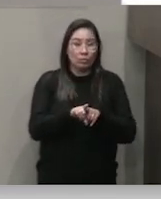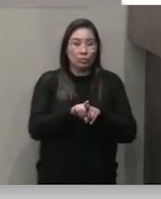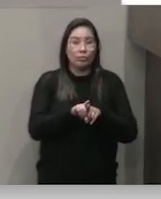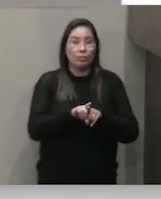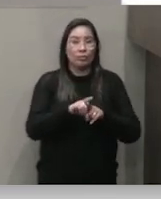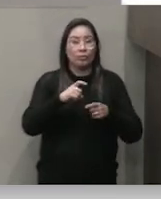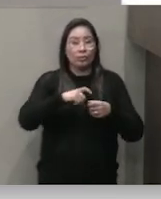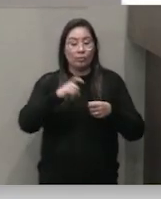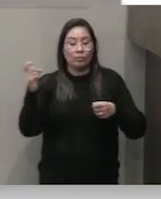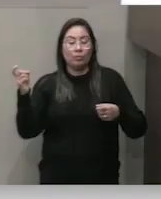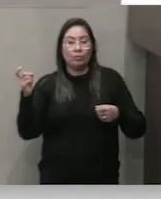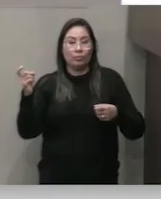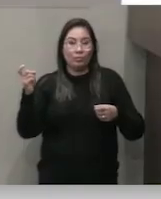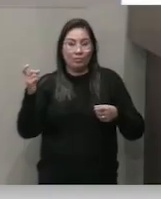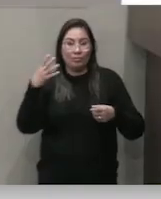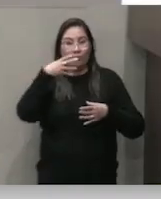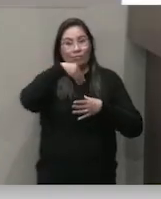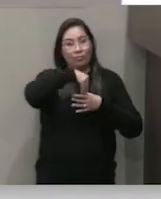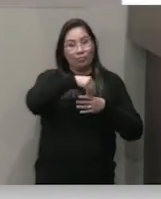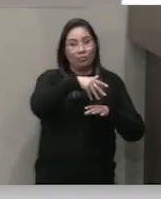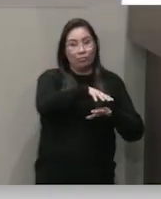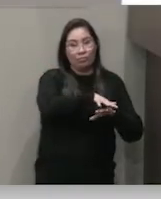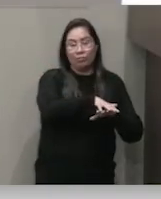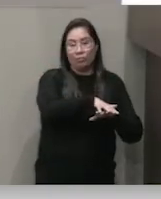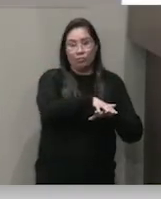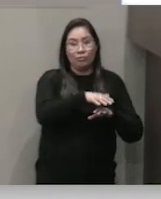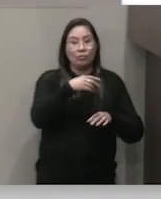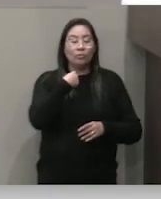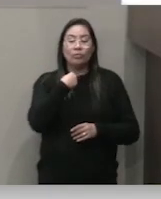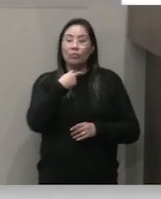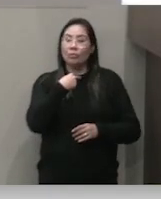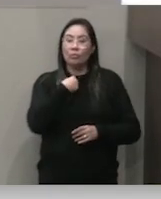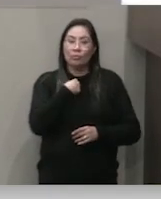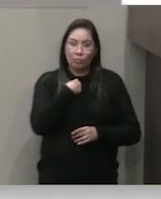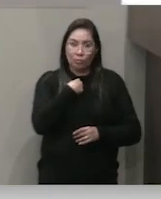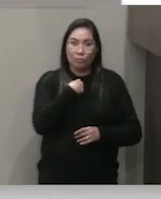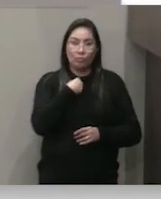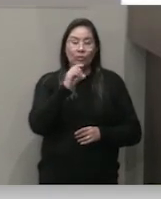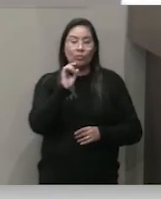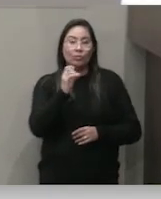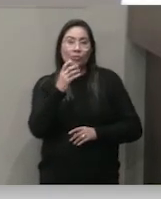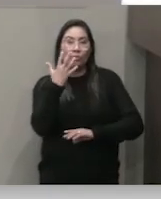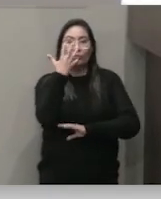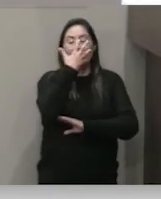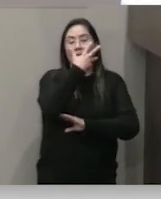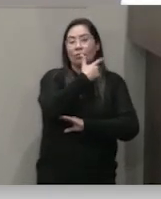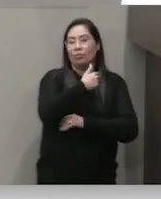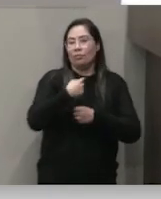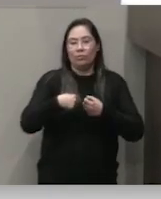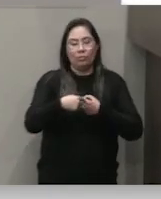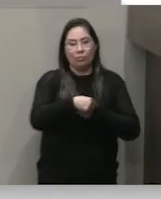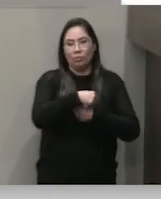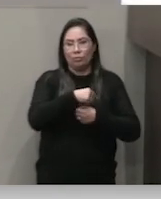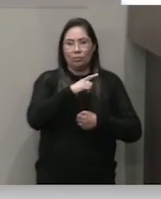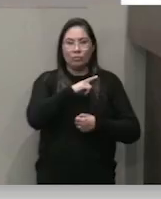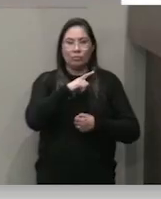uma exclusão na inclusão. A educação não pode ser um elemento decorativo em uma cidade que tem um dos maiores PIBs do